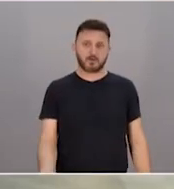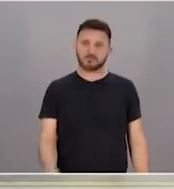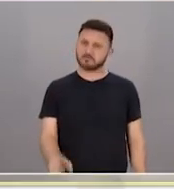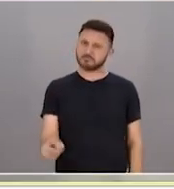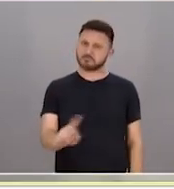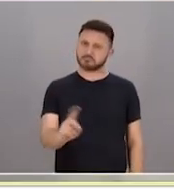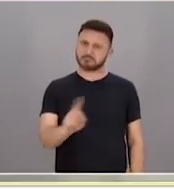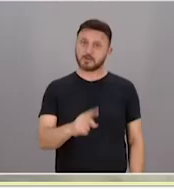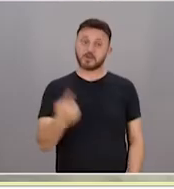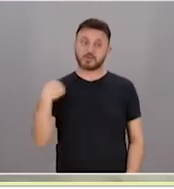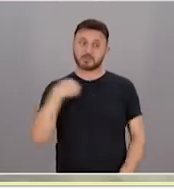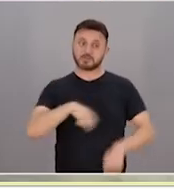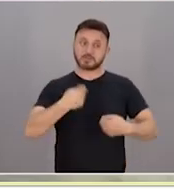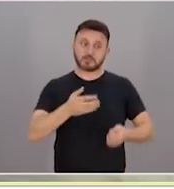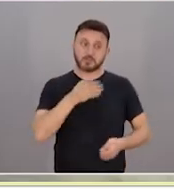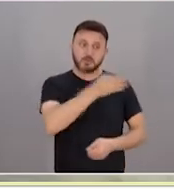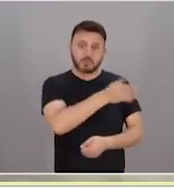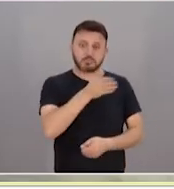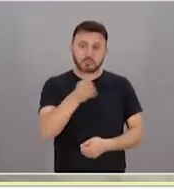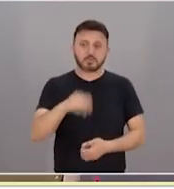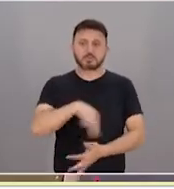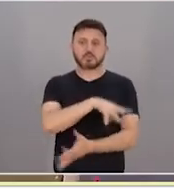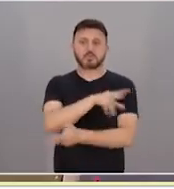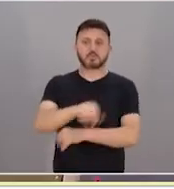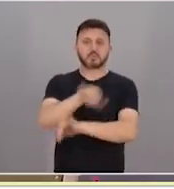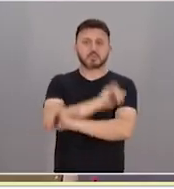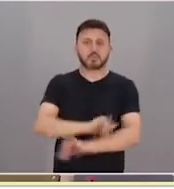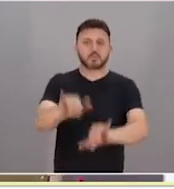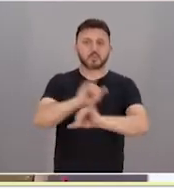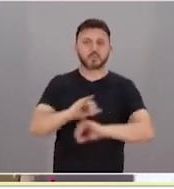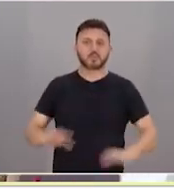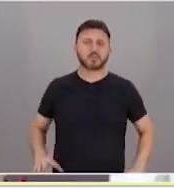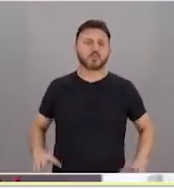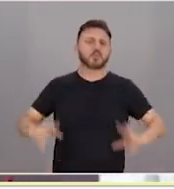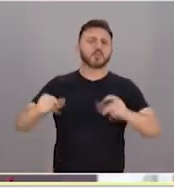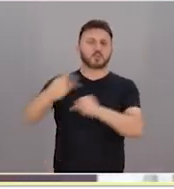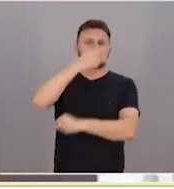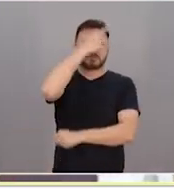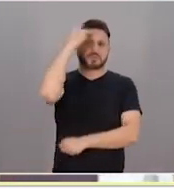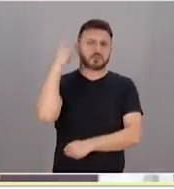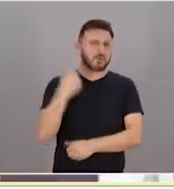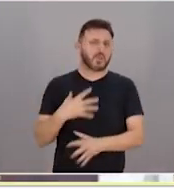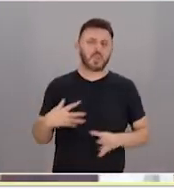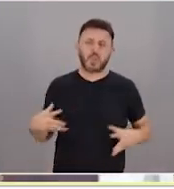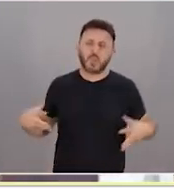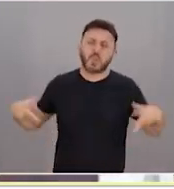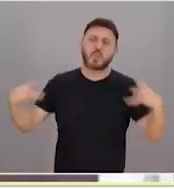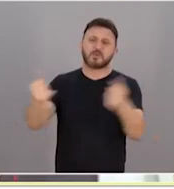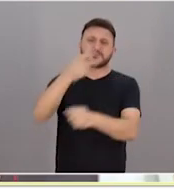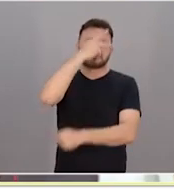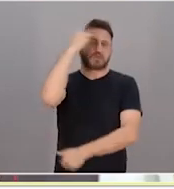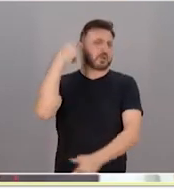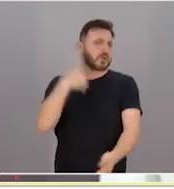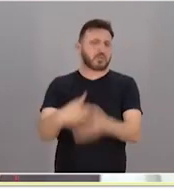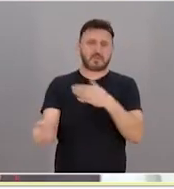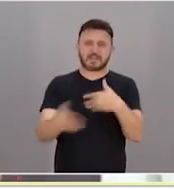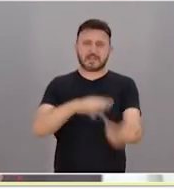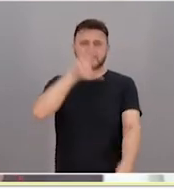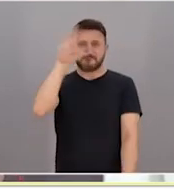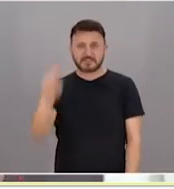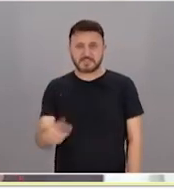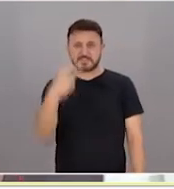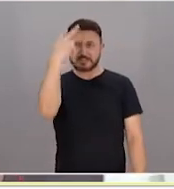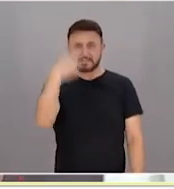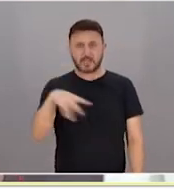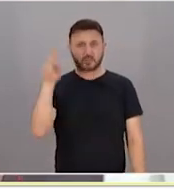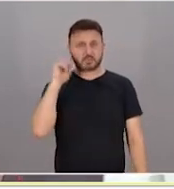Ide pelo mundo e anunciai o Evangelho a toda criatura. E isso começa a partir do momento que uma